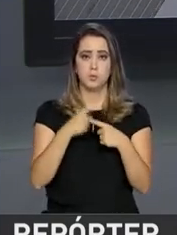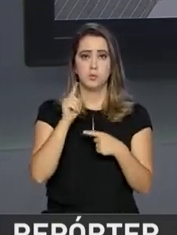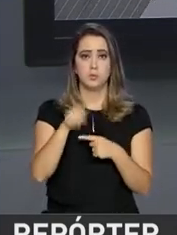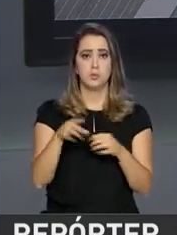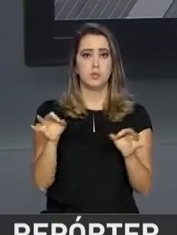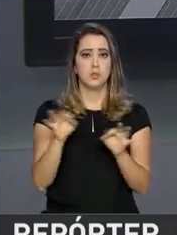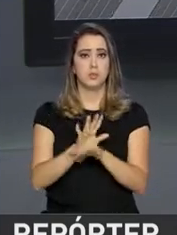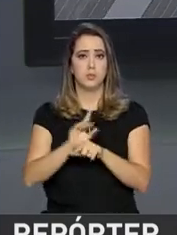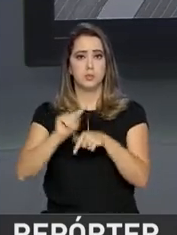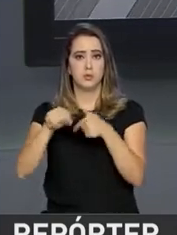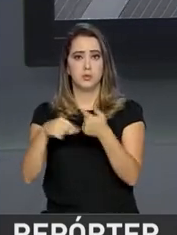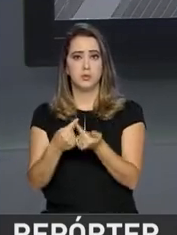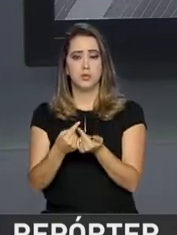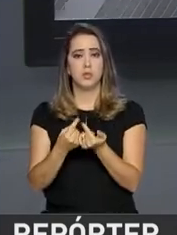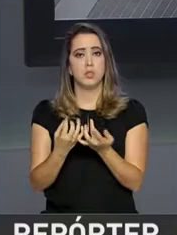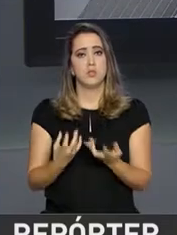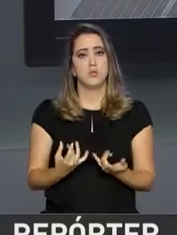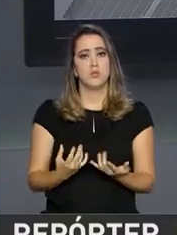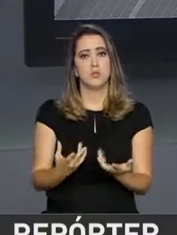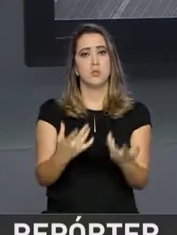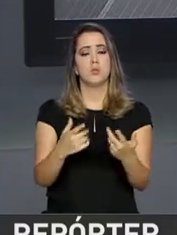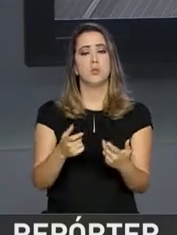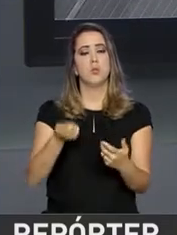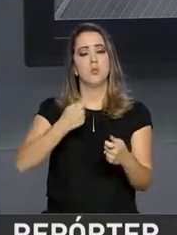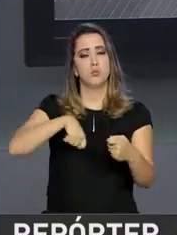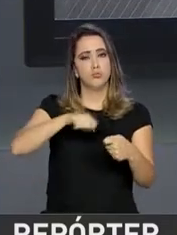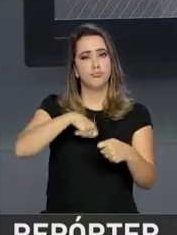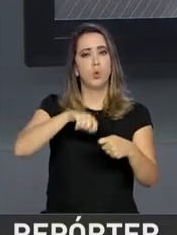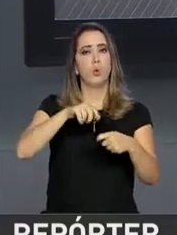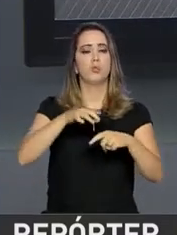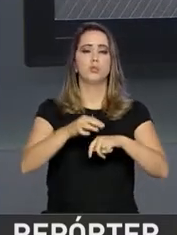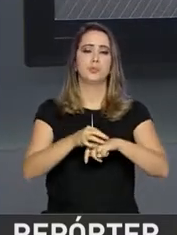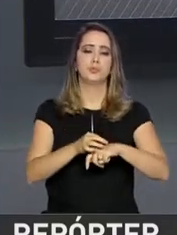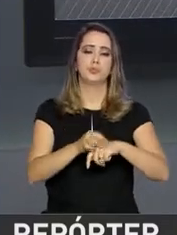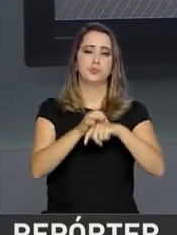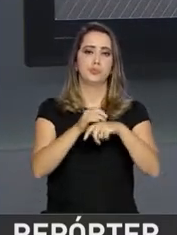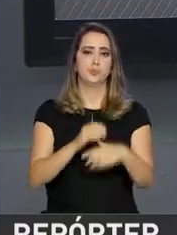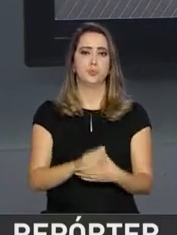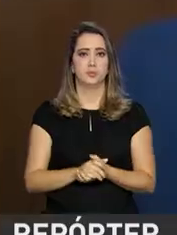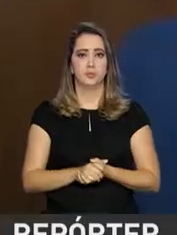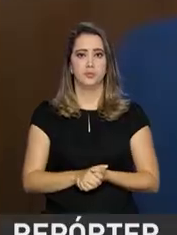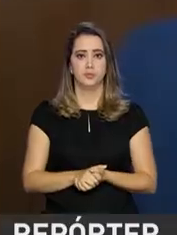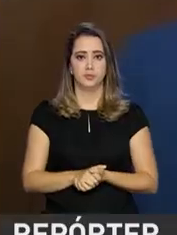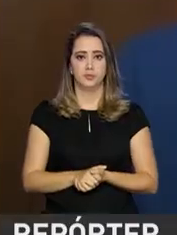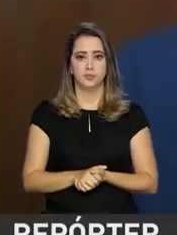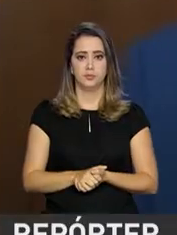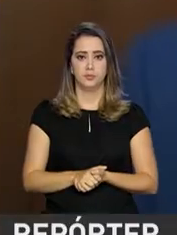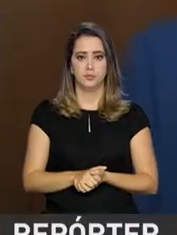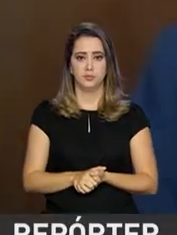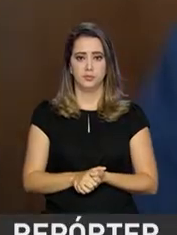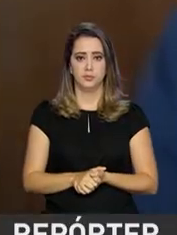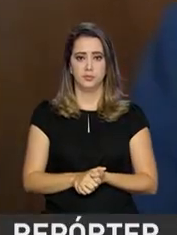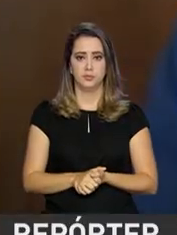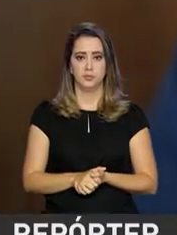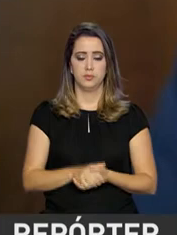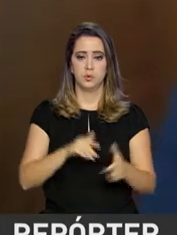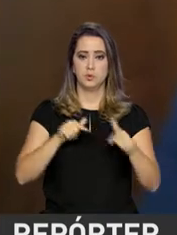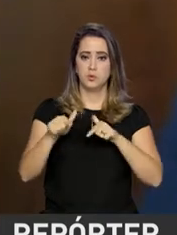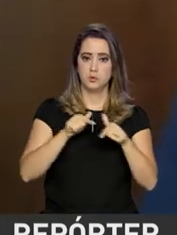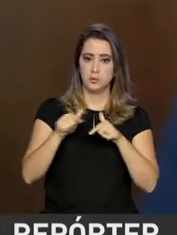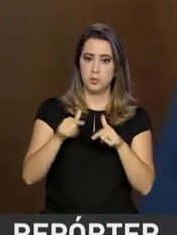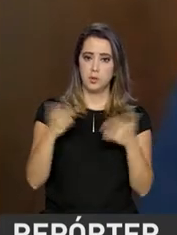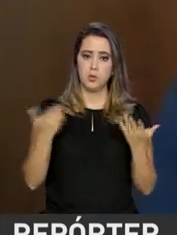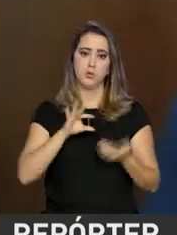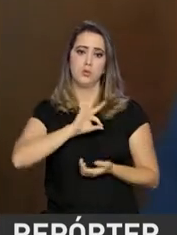salmonela desaparece após o processo de fritura e cozimento das carnes. Tivemos a Operação Trapaça,